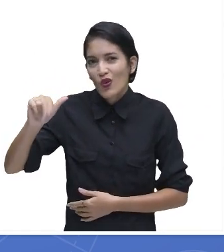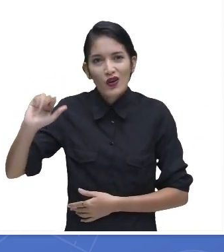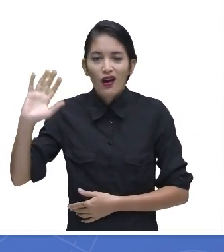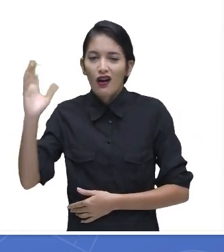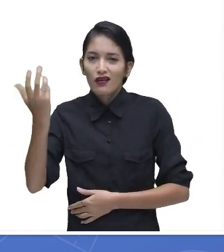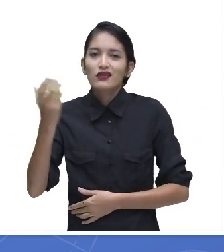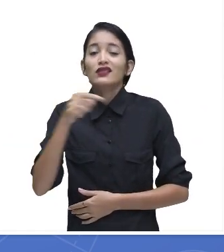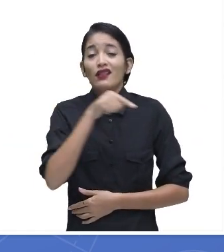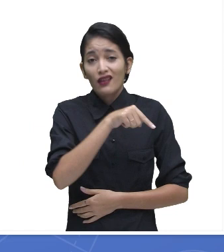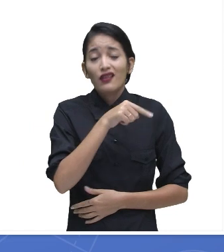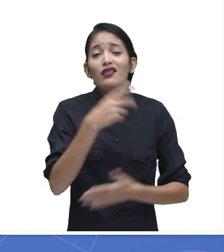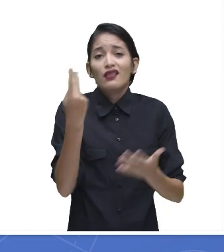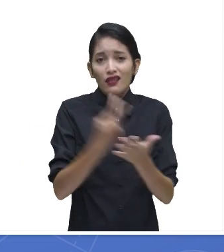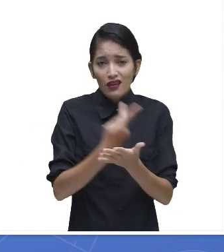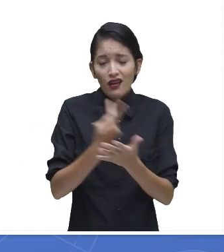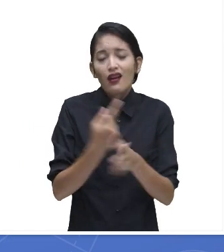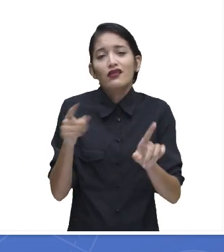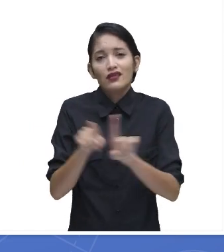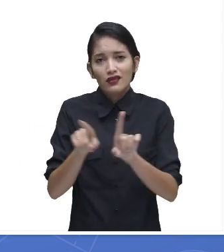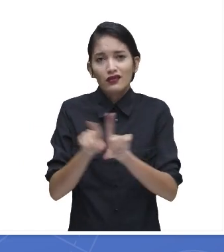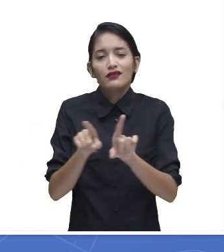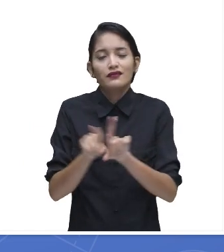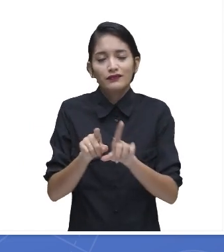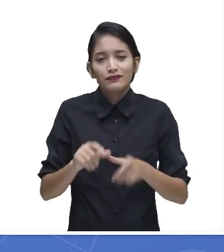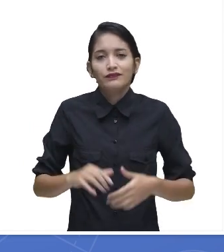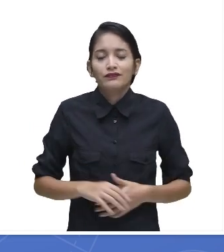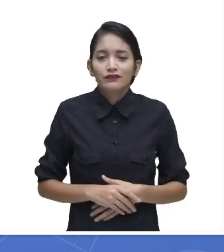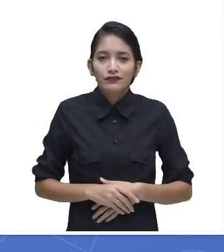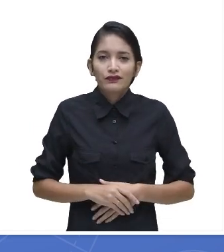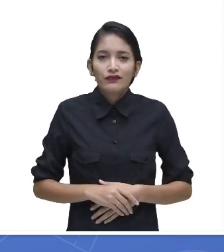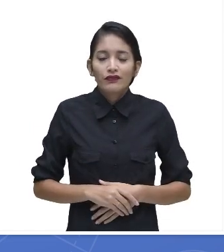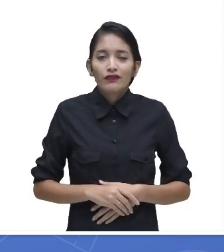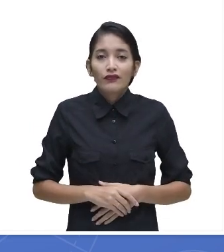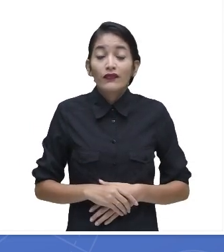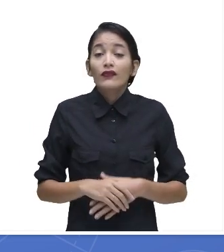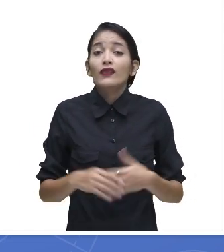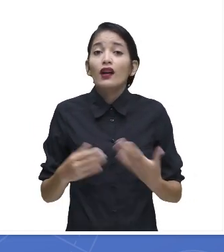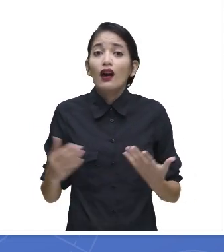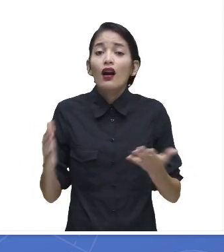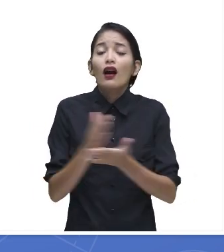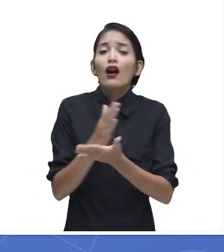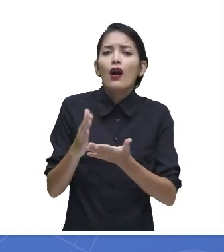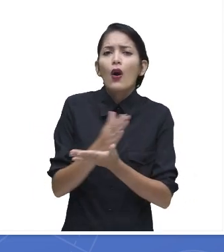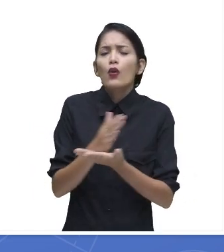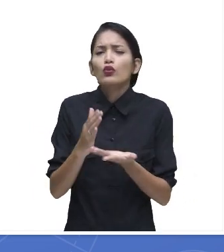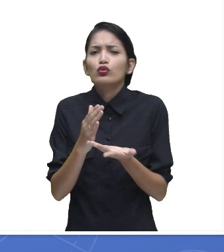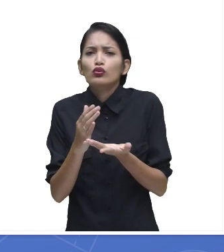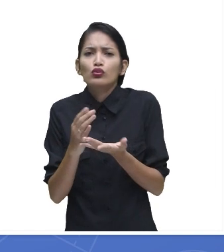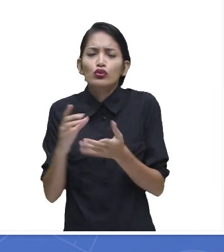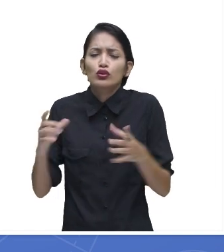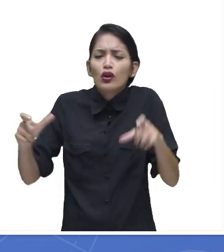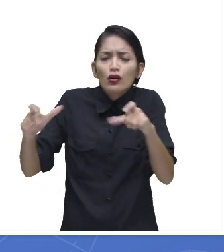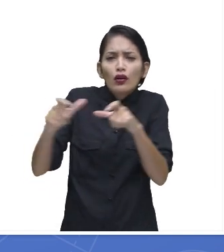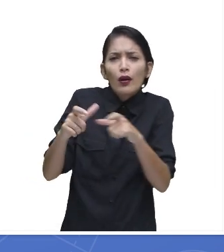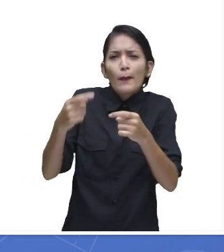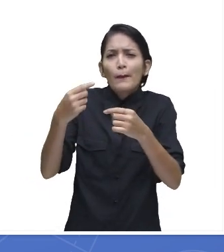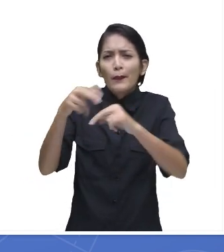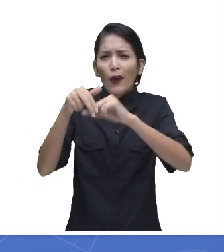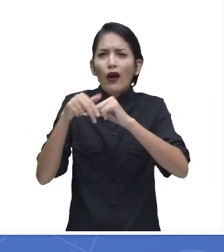questão também está errada, né? Está dizendo aí que em alguns casos sofrem encolhimento em função de novas políticas